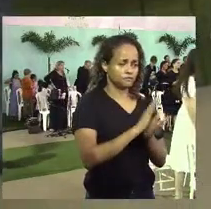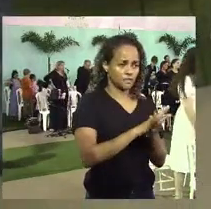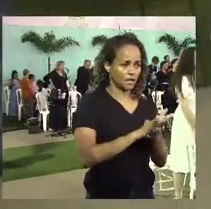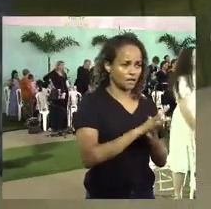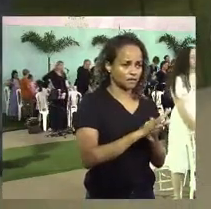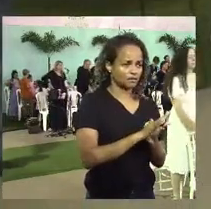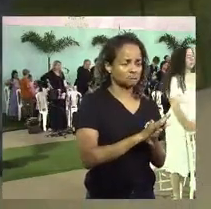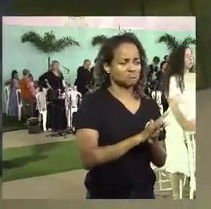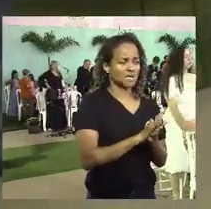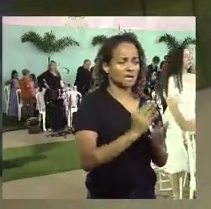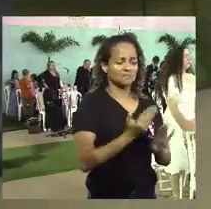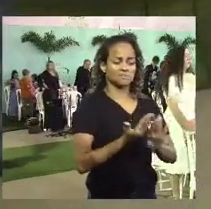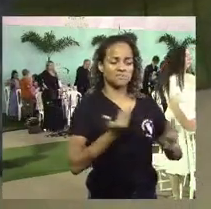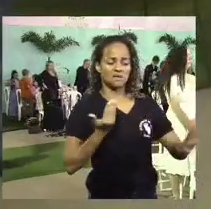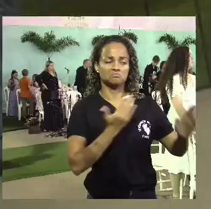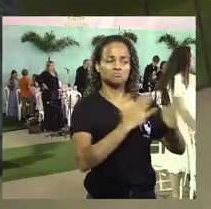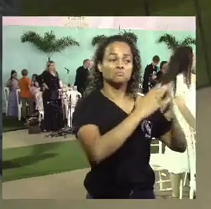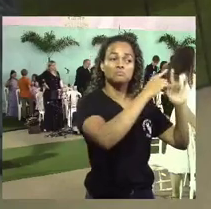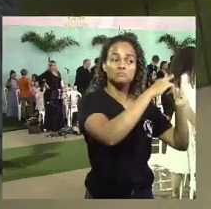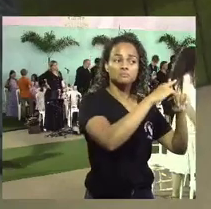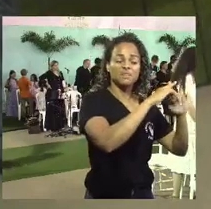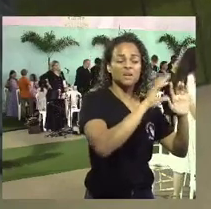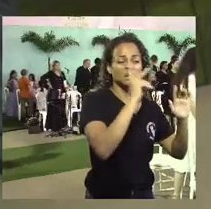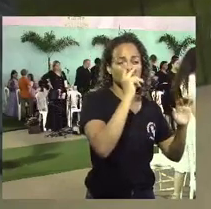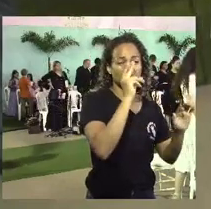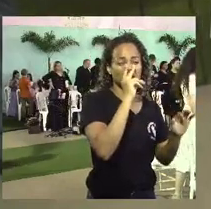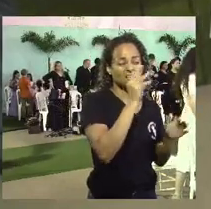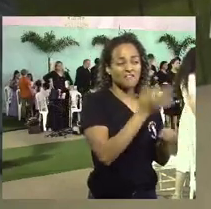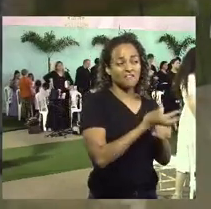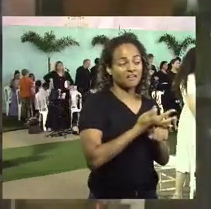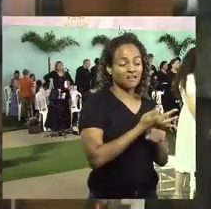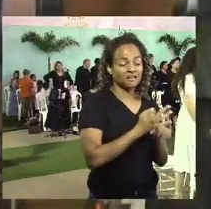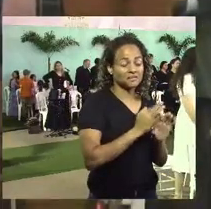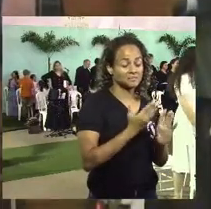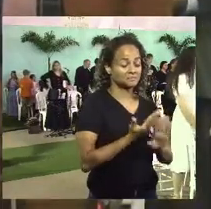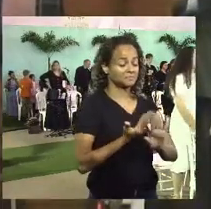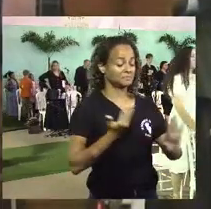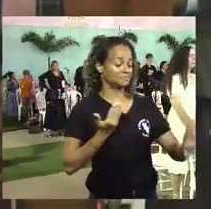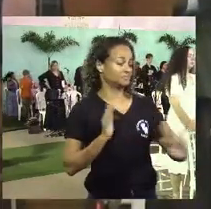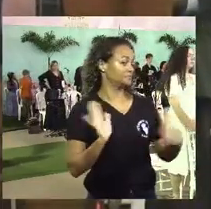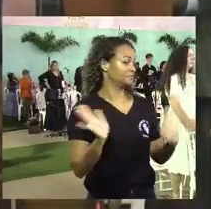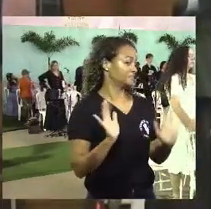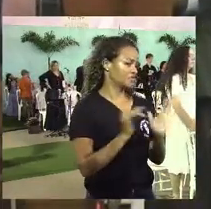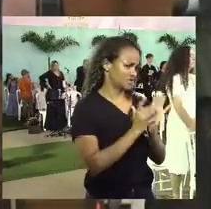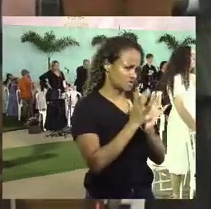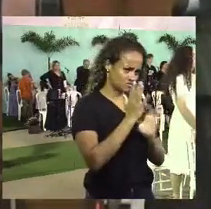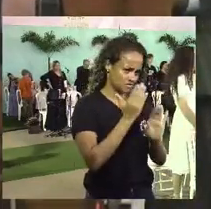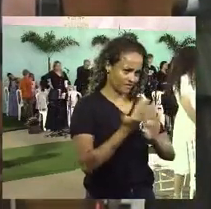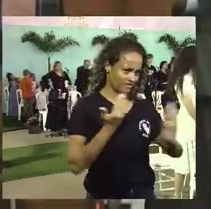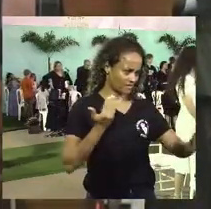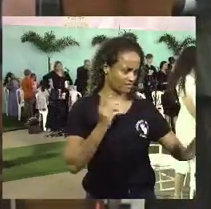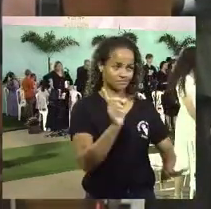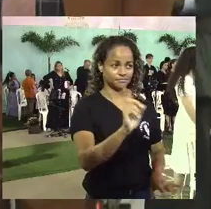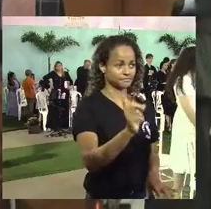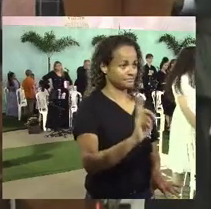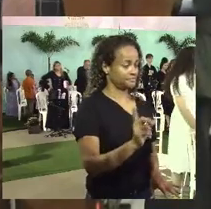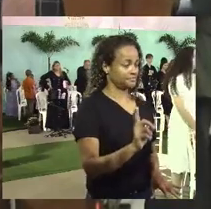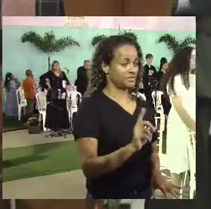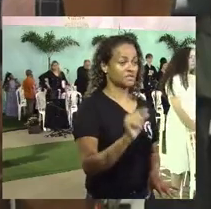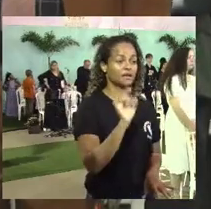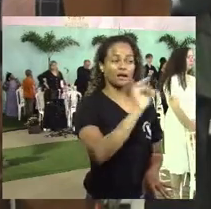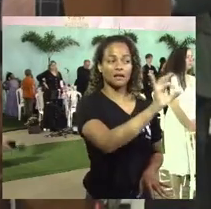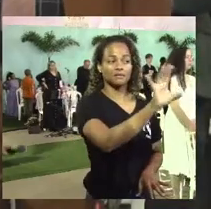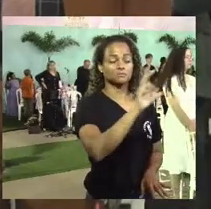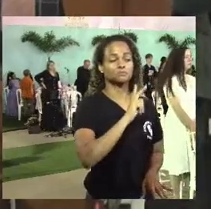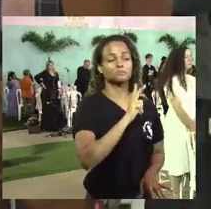tirou férias da igreja que tem os irmãos que tiram férias da igreja não é Jesus que dá férias ele tira as férias por